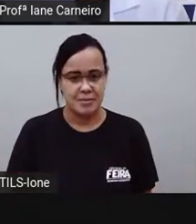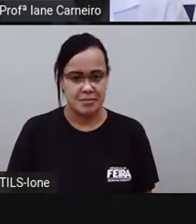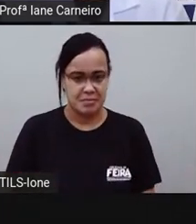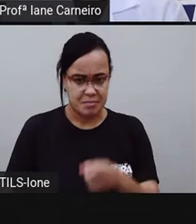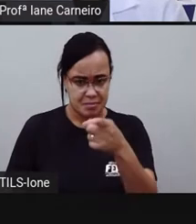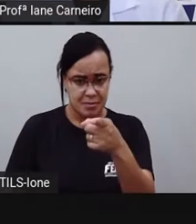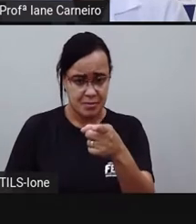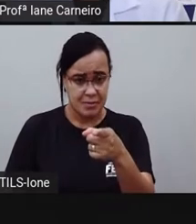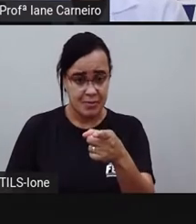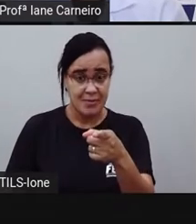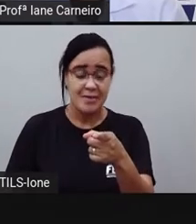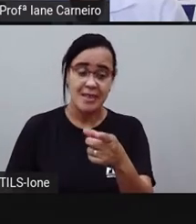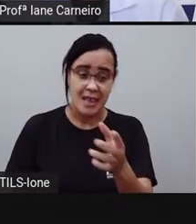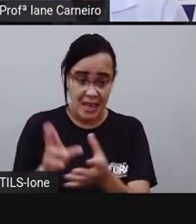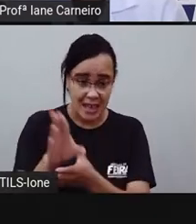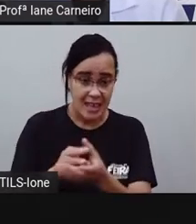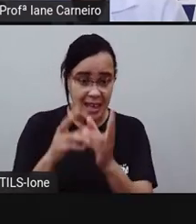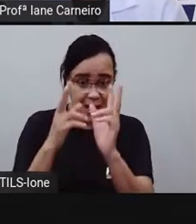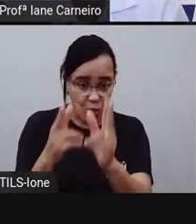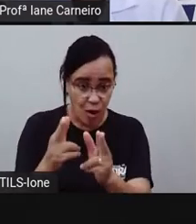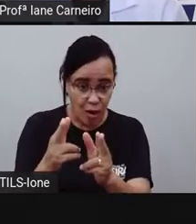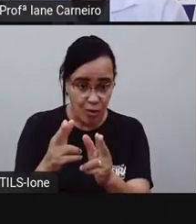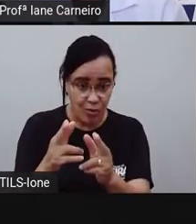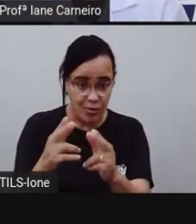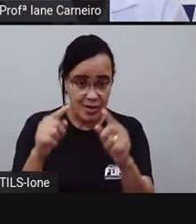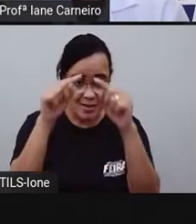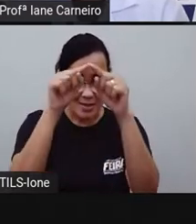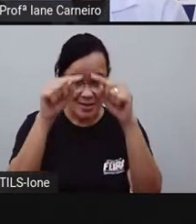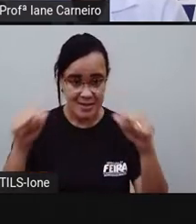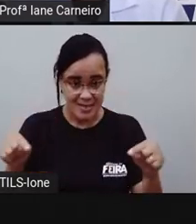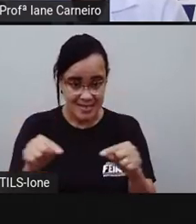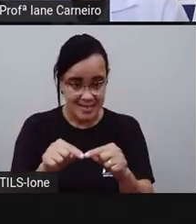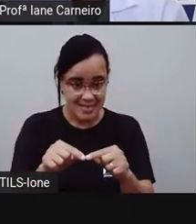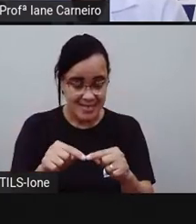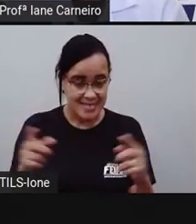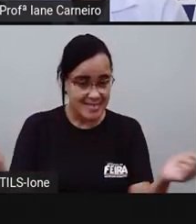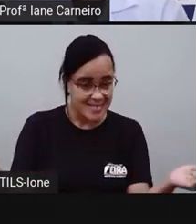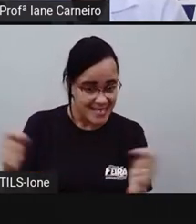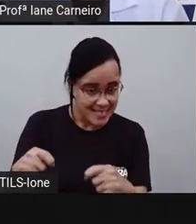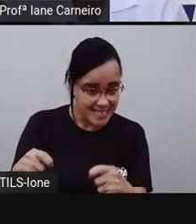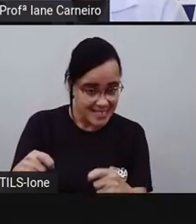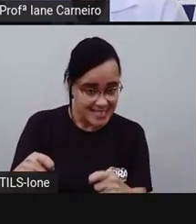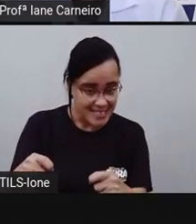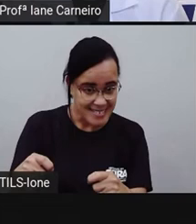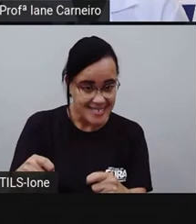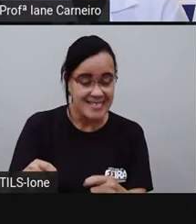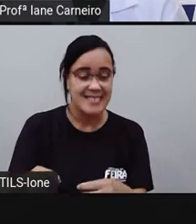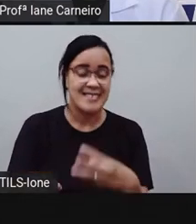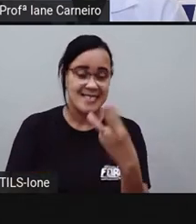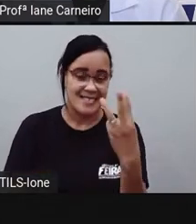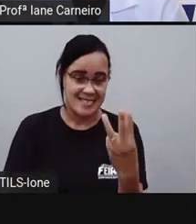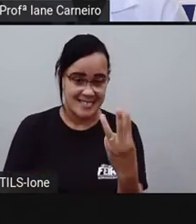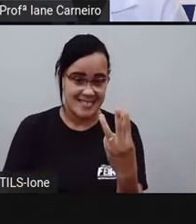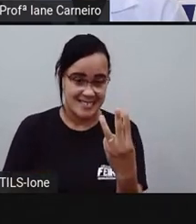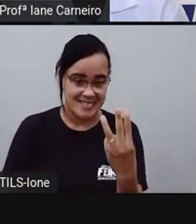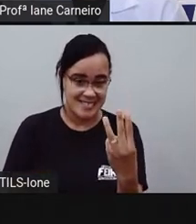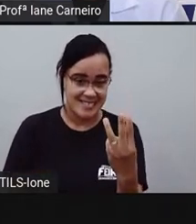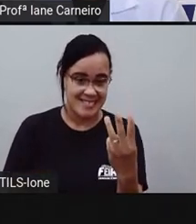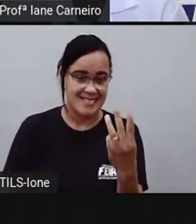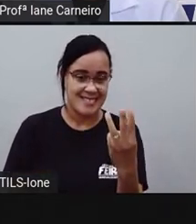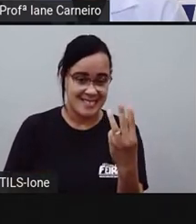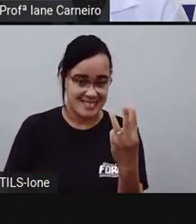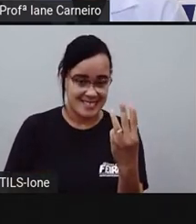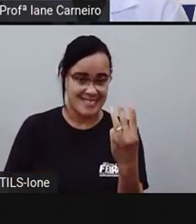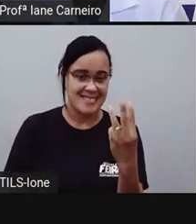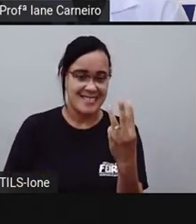jeito? Olha só. Uma, duas, três, né? Um